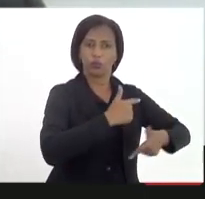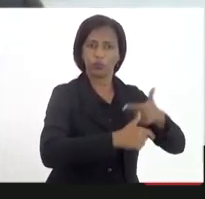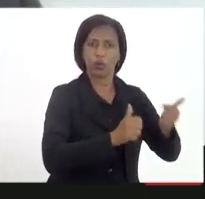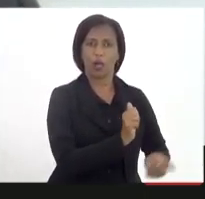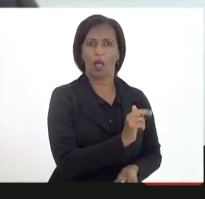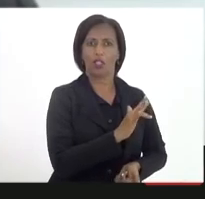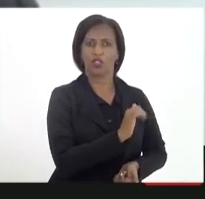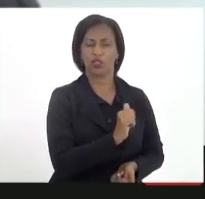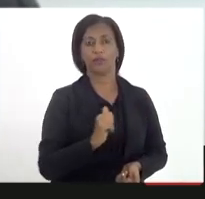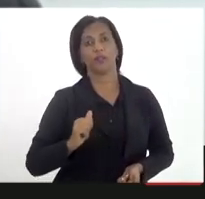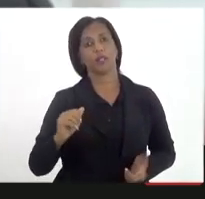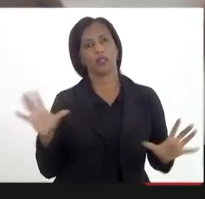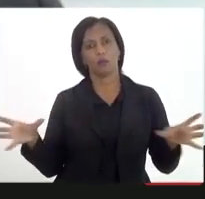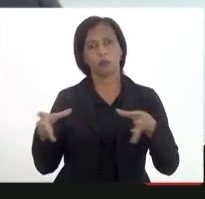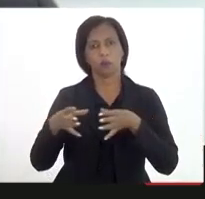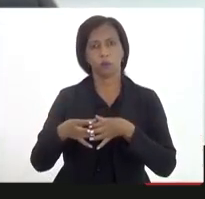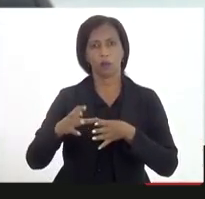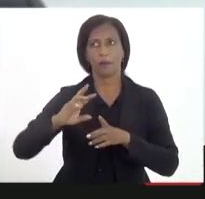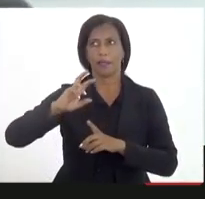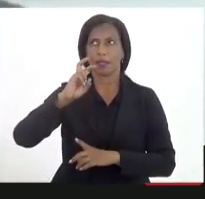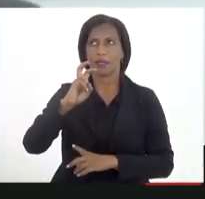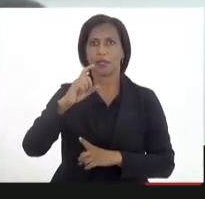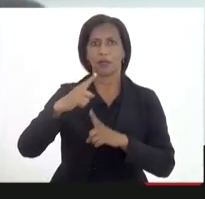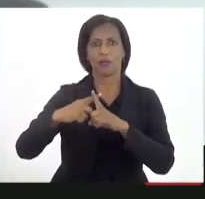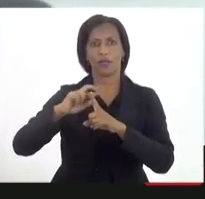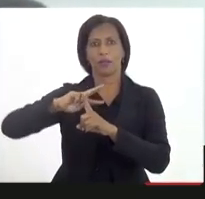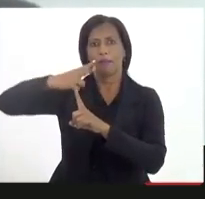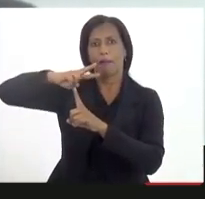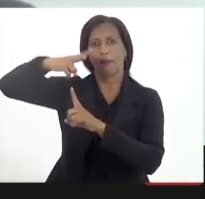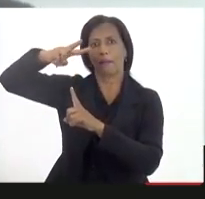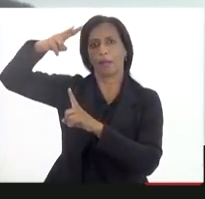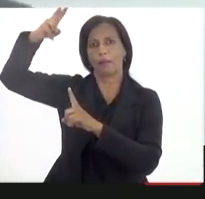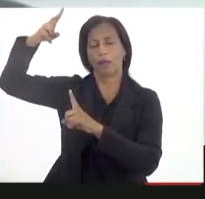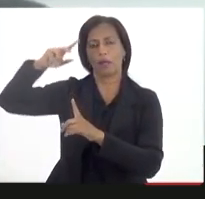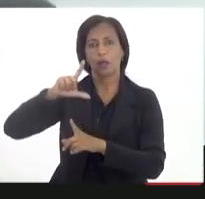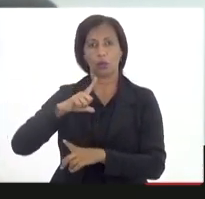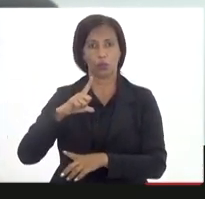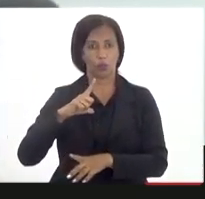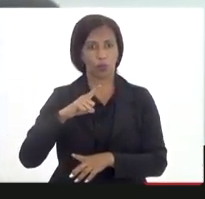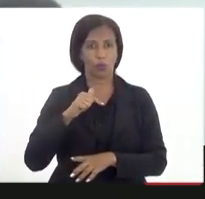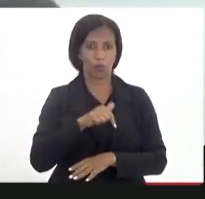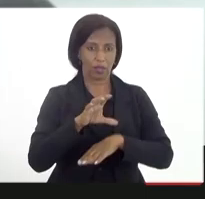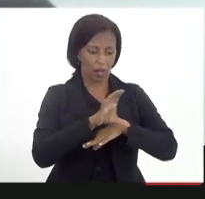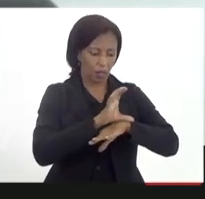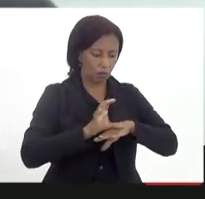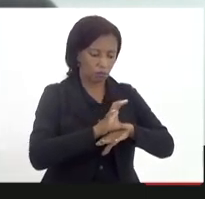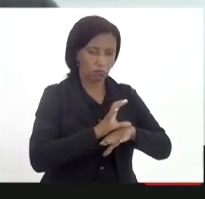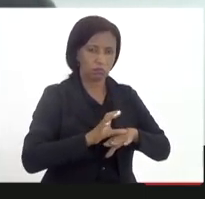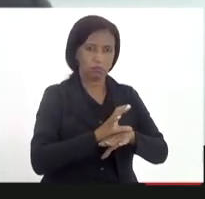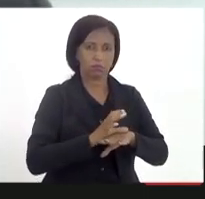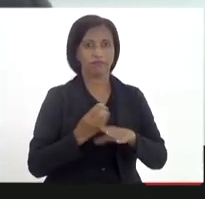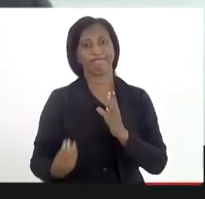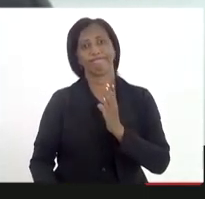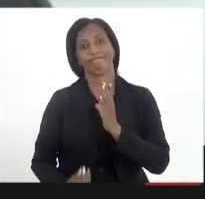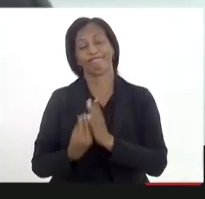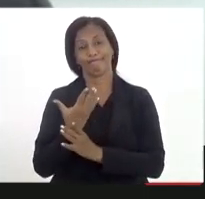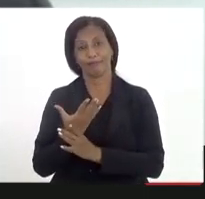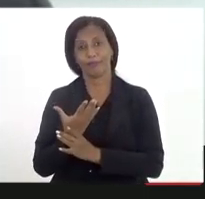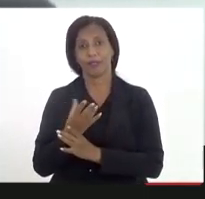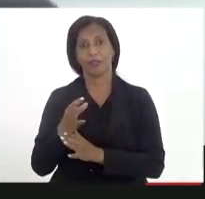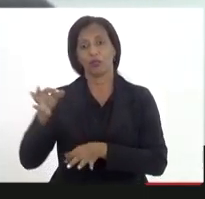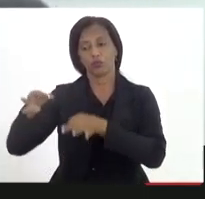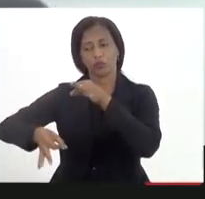temos um efetivo cinco vezes superior o que está disposto no dispositivo Constitucional a criação de